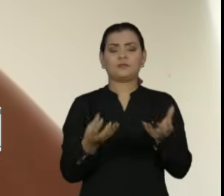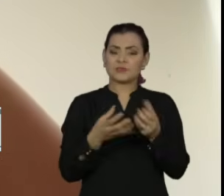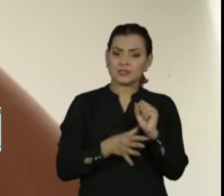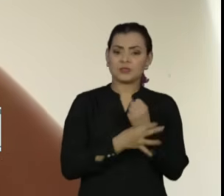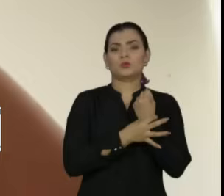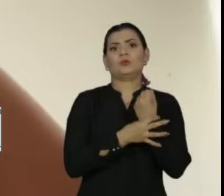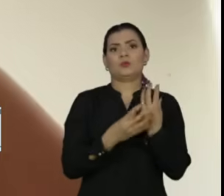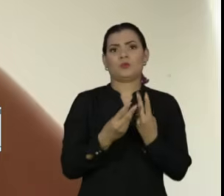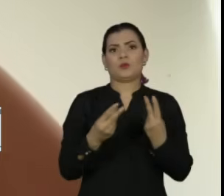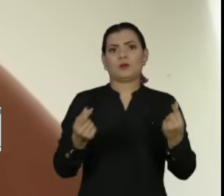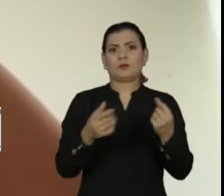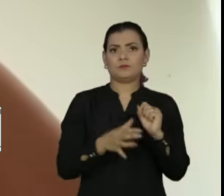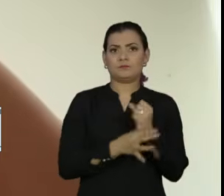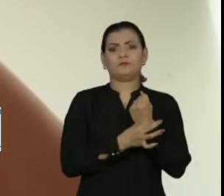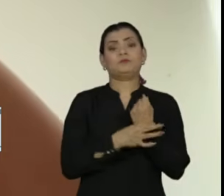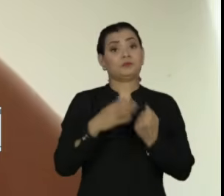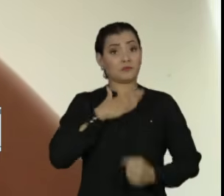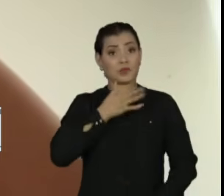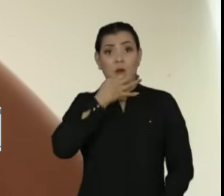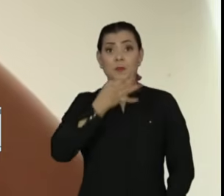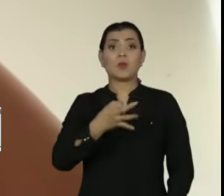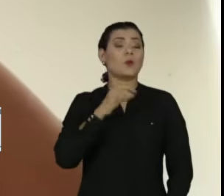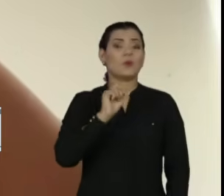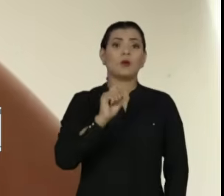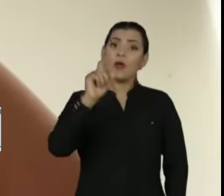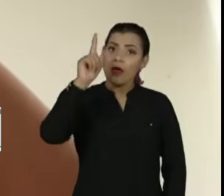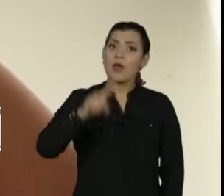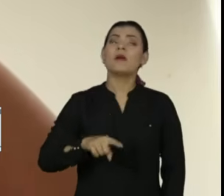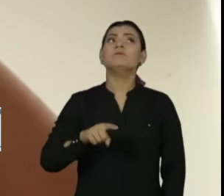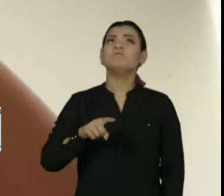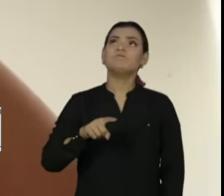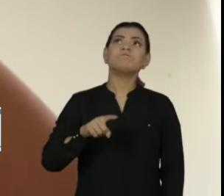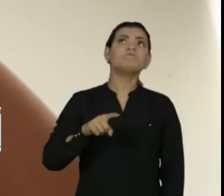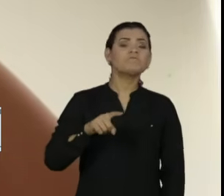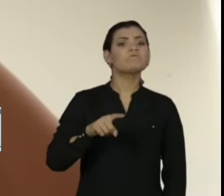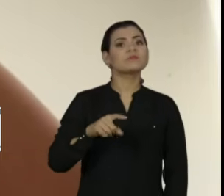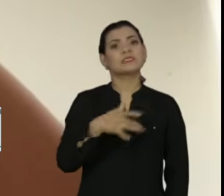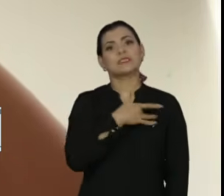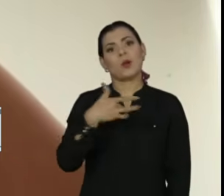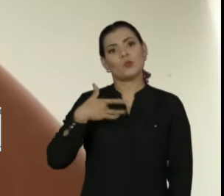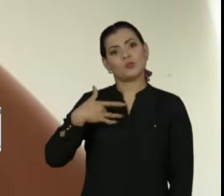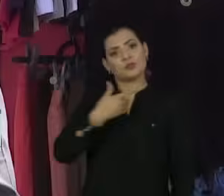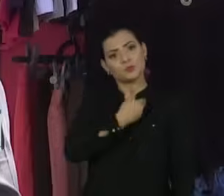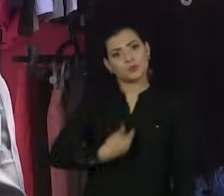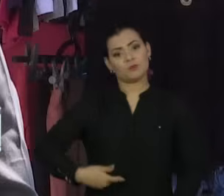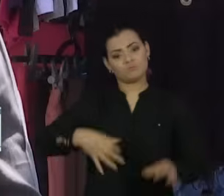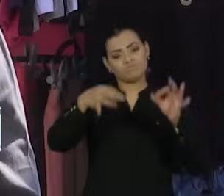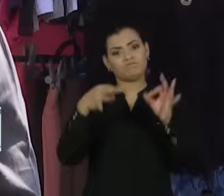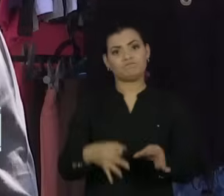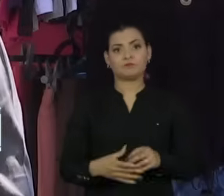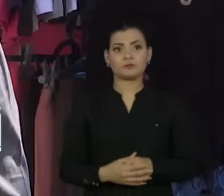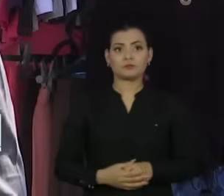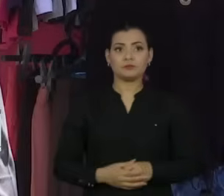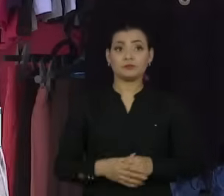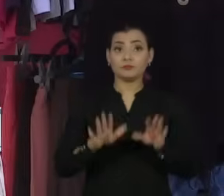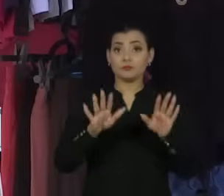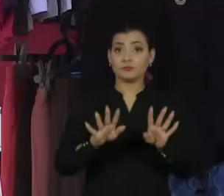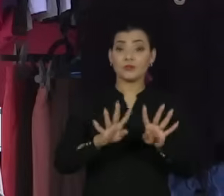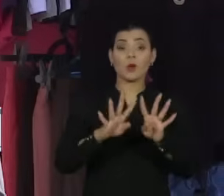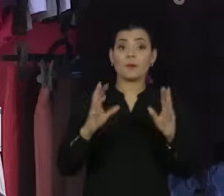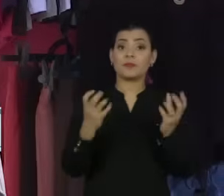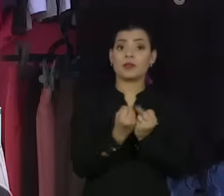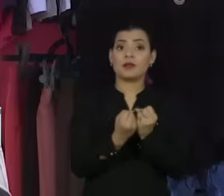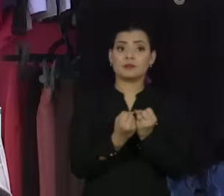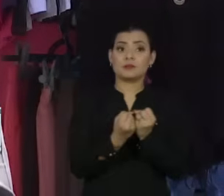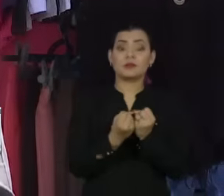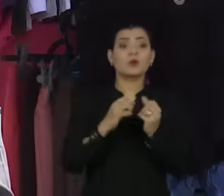eficaz. Na minha opinião, eu acho que isso é uma questão de saúde pública. Segundo a Organização Mundial da Saúde,